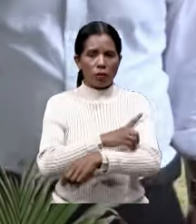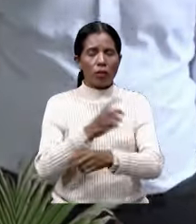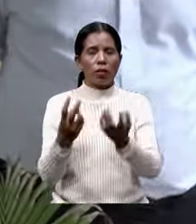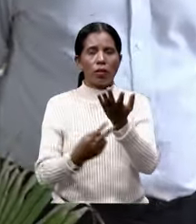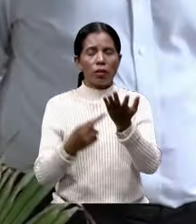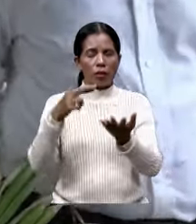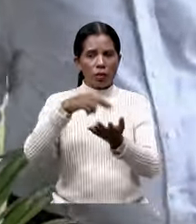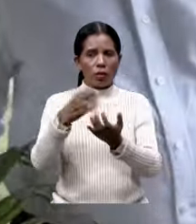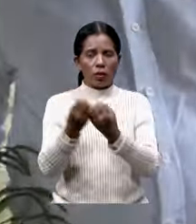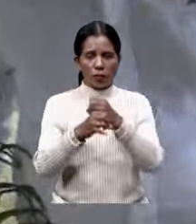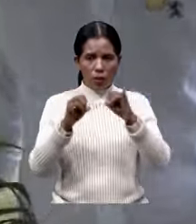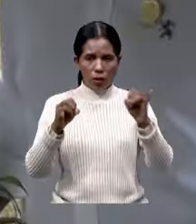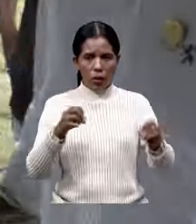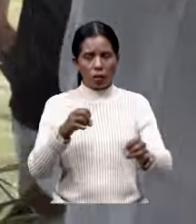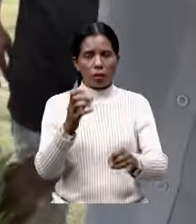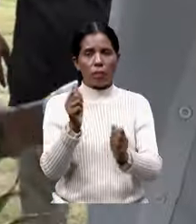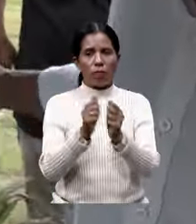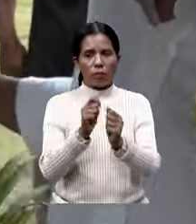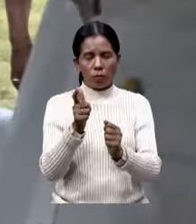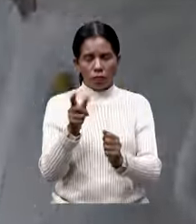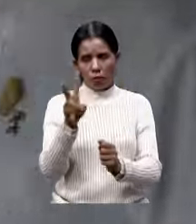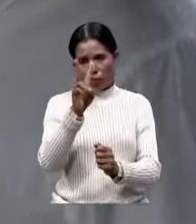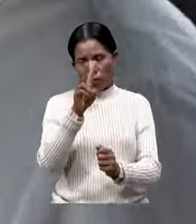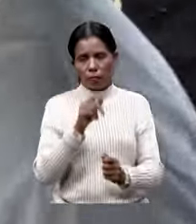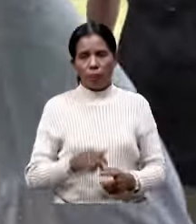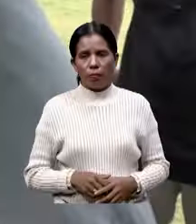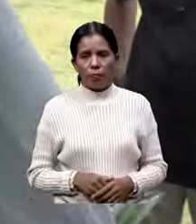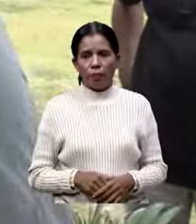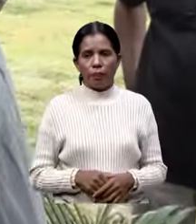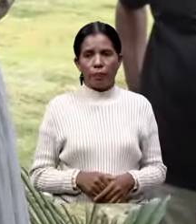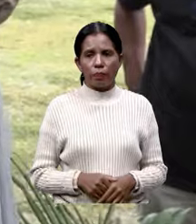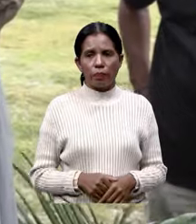independência Timor Lestenian badala ronu resenrua Damian Gonçalves Lamberto da Silva GMN.